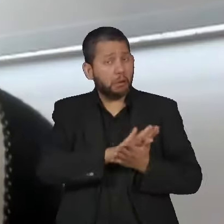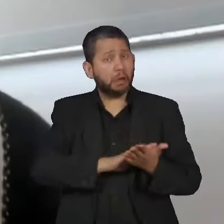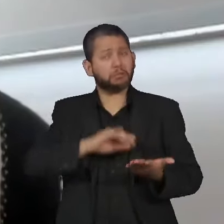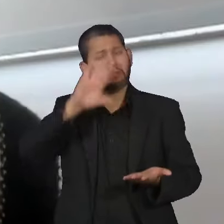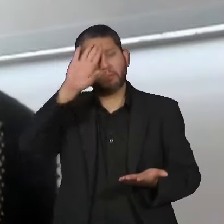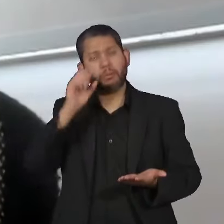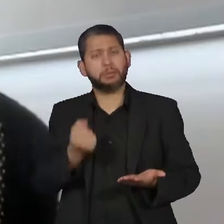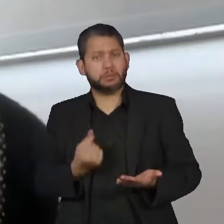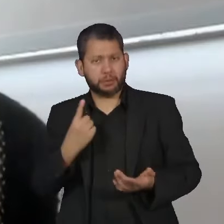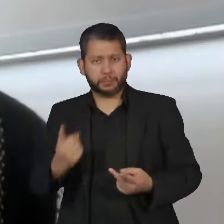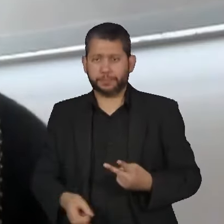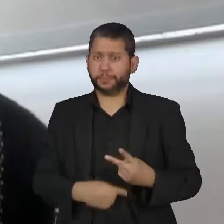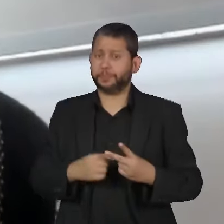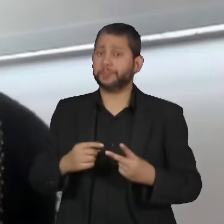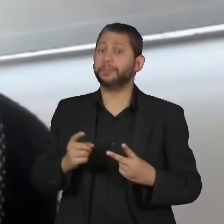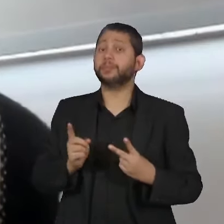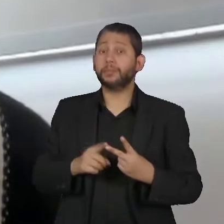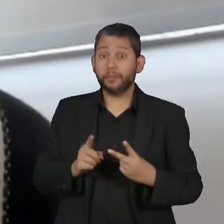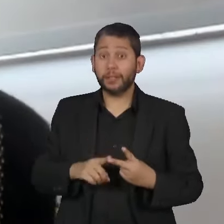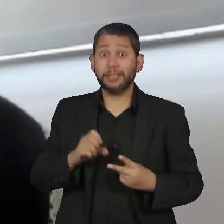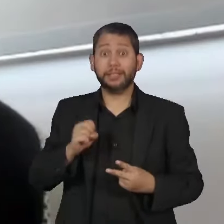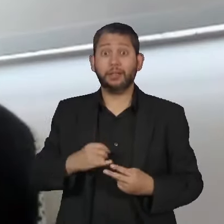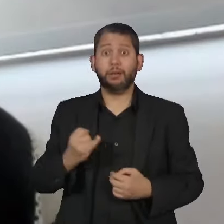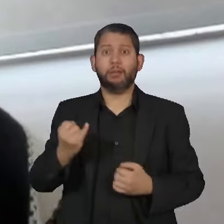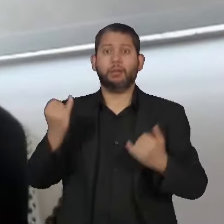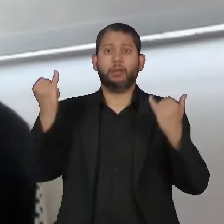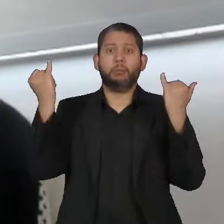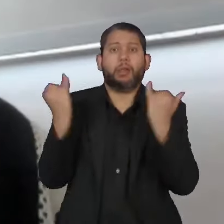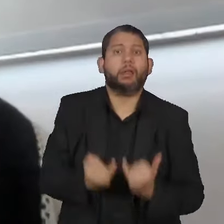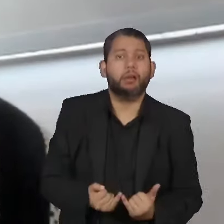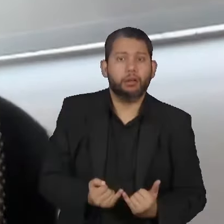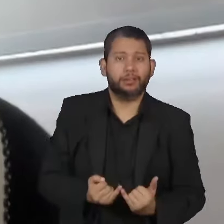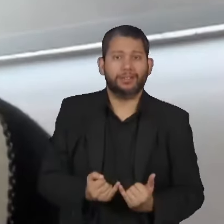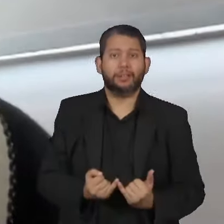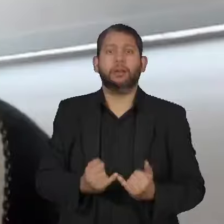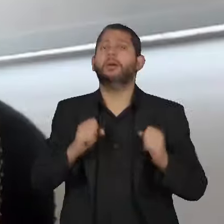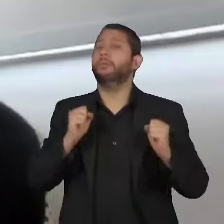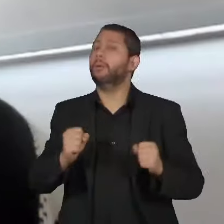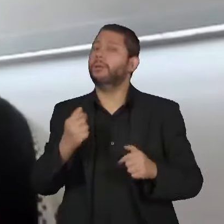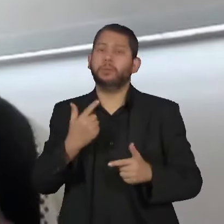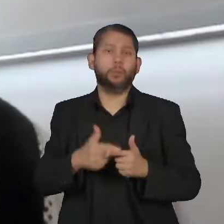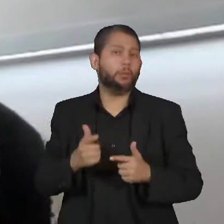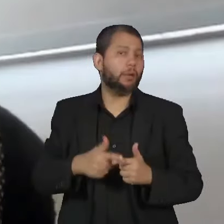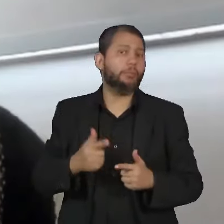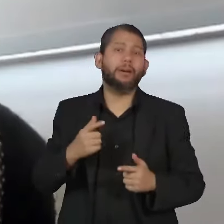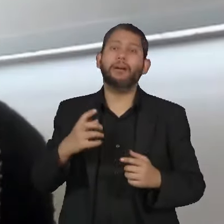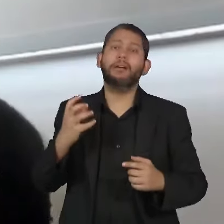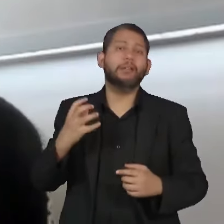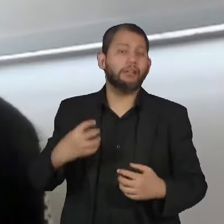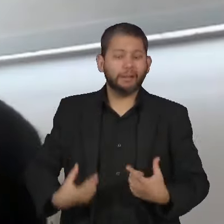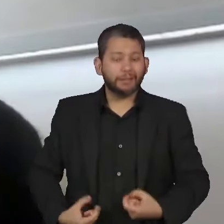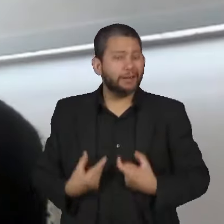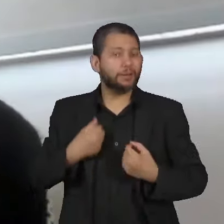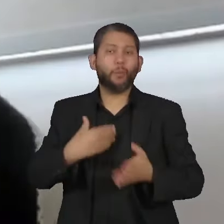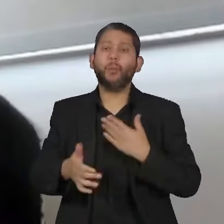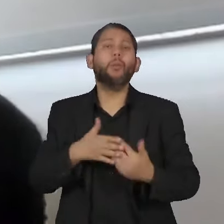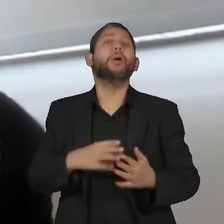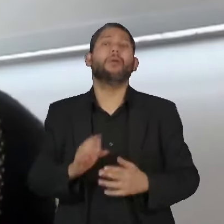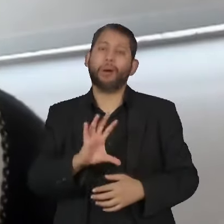que deve motivar a procura médica é perda de peso. Isso pode estar relacionado com qualquer tumor ou qualquer outra situação, mas